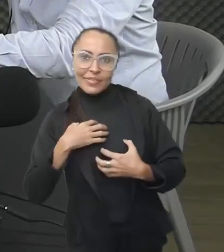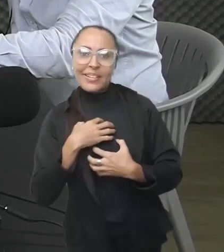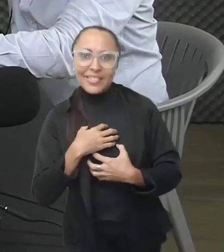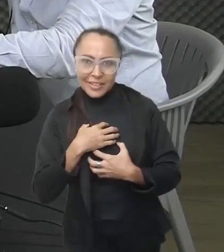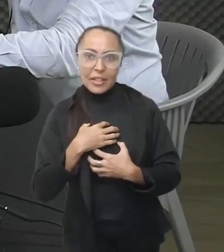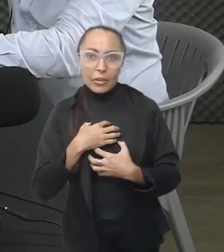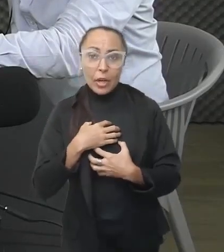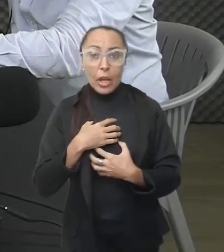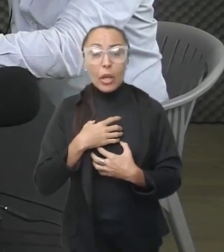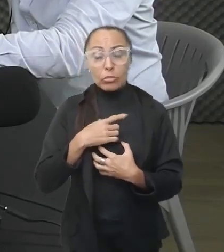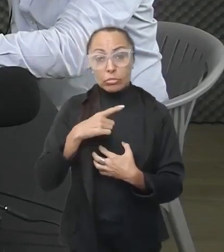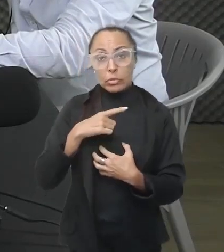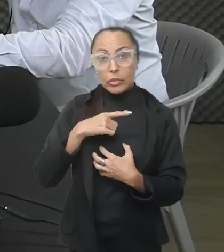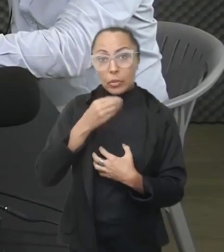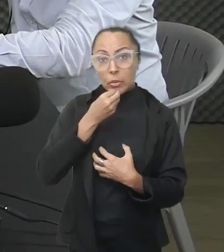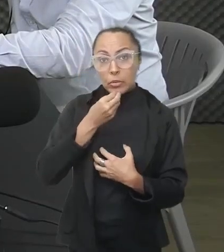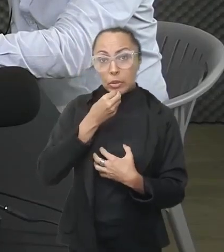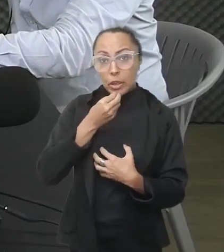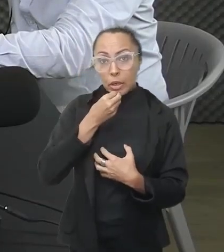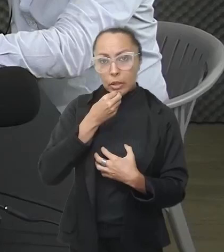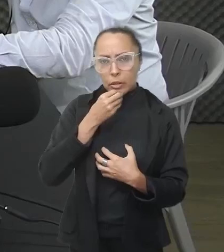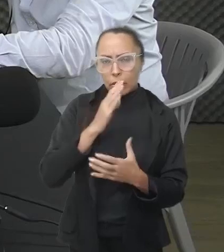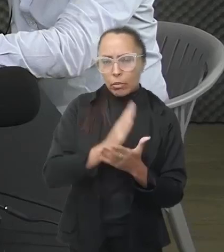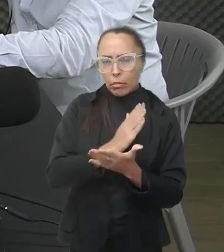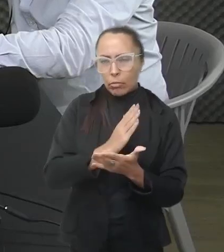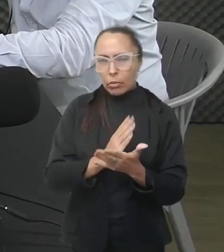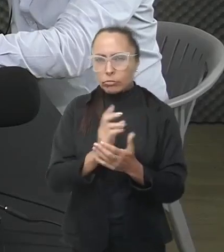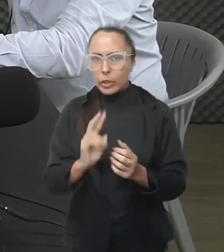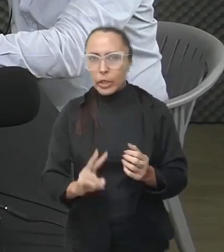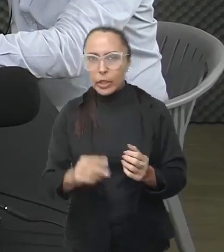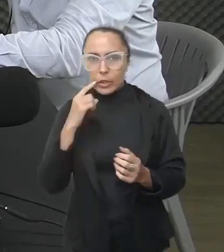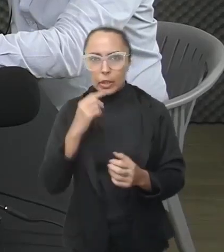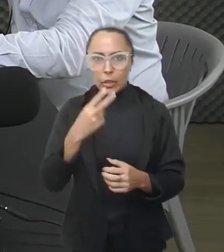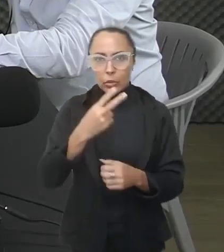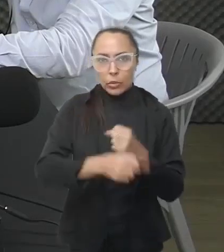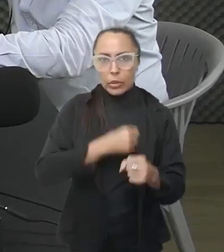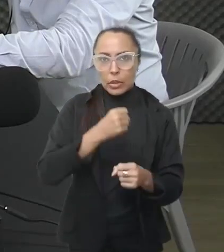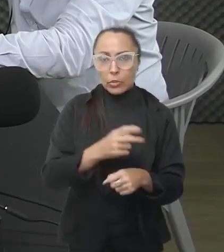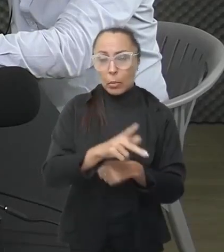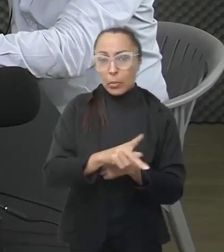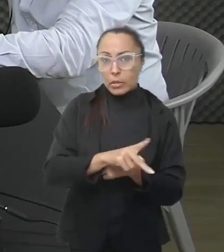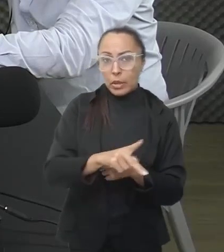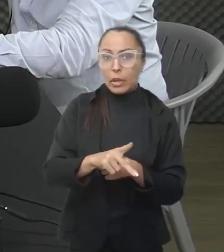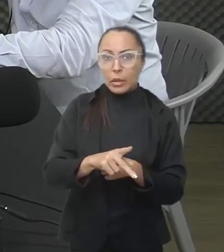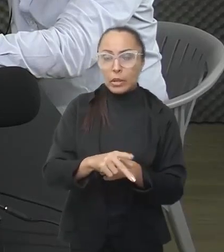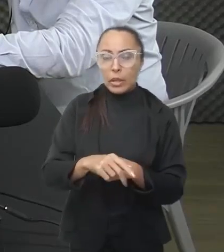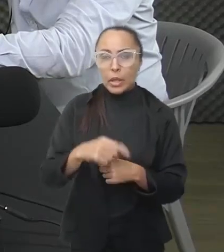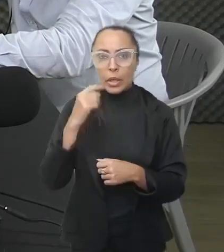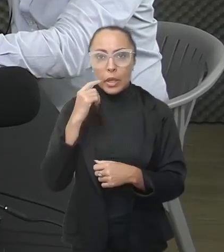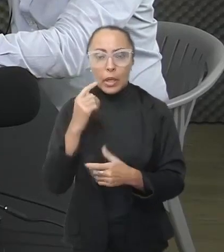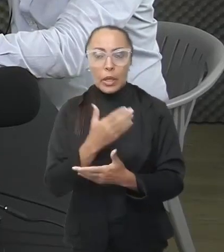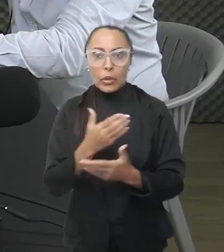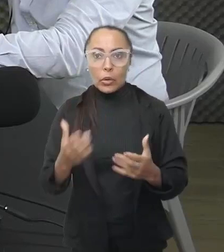Eu tive a oportunidade de, em alguns momentos, foram 2 anos como presidente e outro como vice-presidente, no Conselho Estadual de